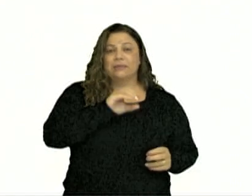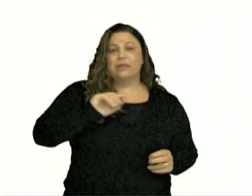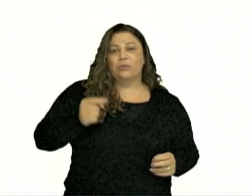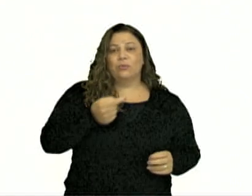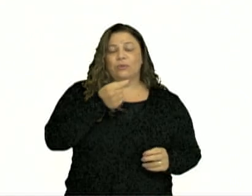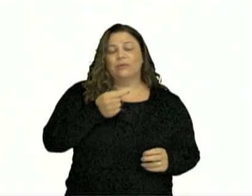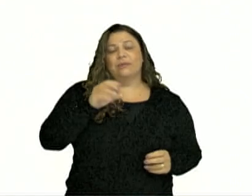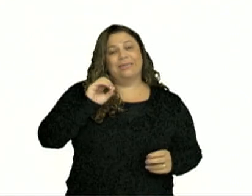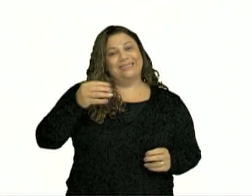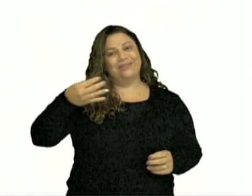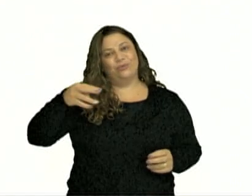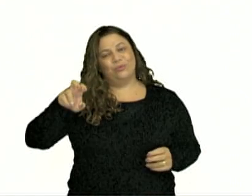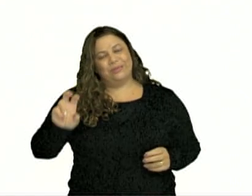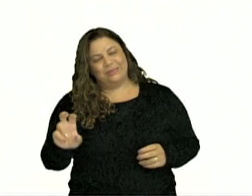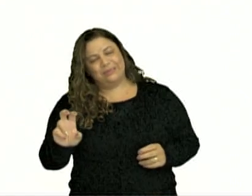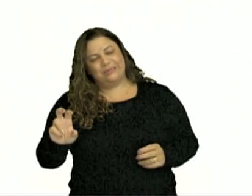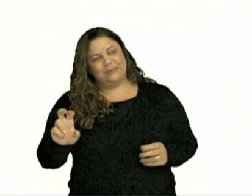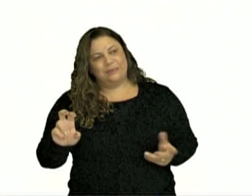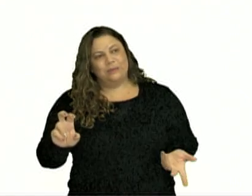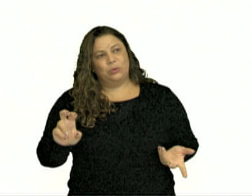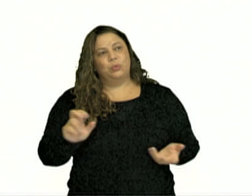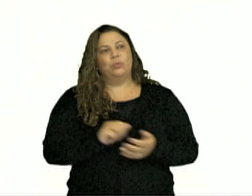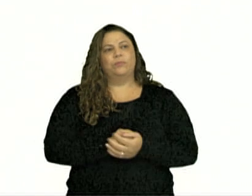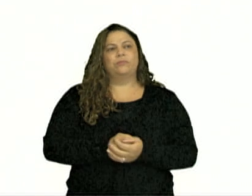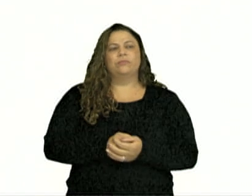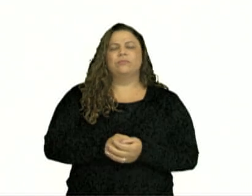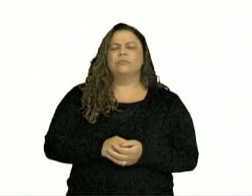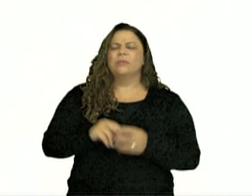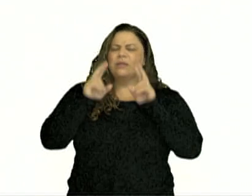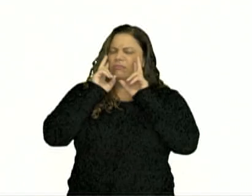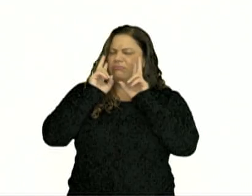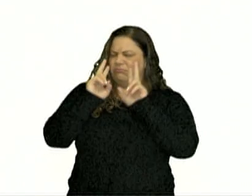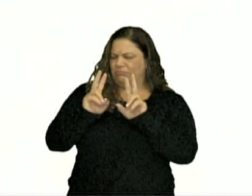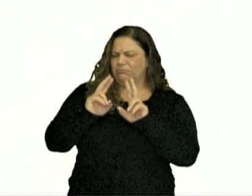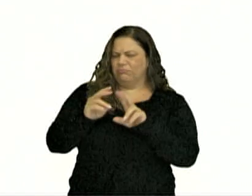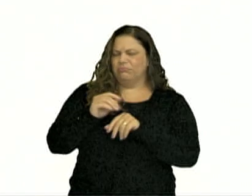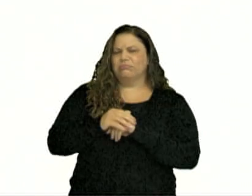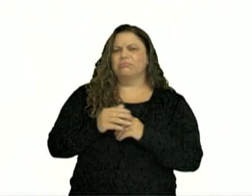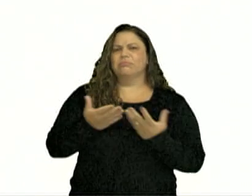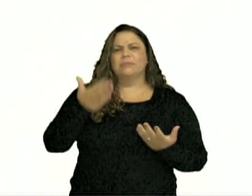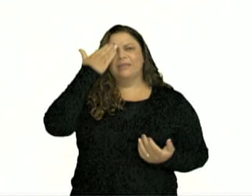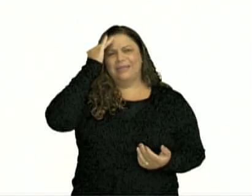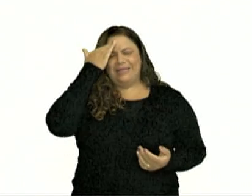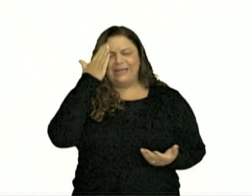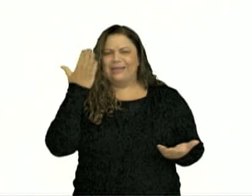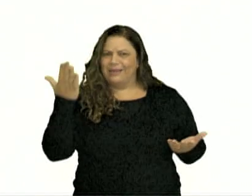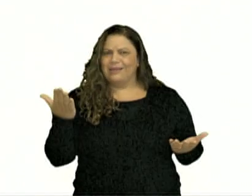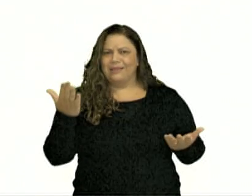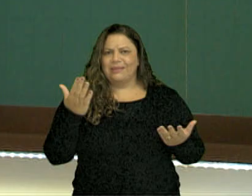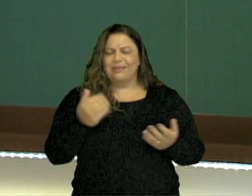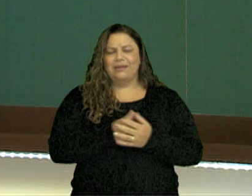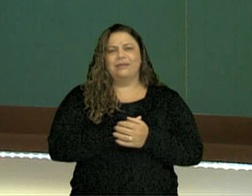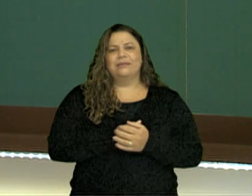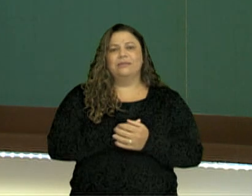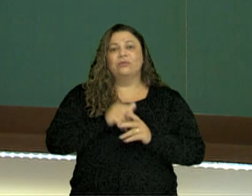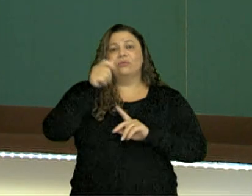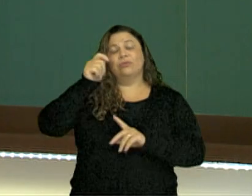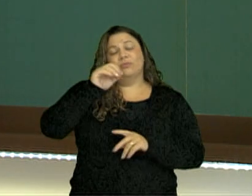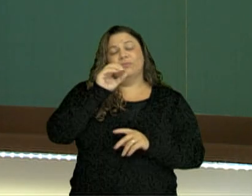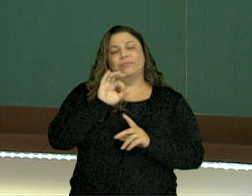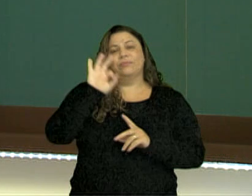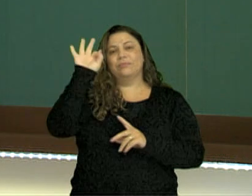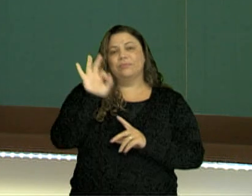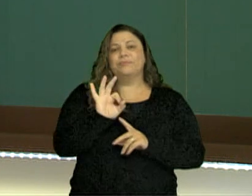0,045. Porém, é muito mais factível e entendível pelas pessoas quando eu tenho ela em porcentagem. Então, vou multiplicar